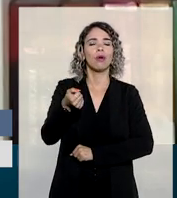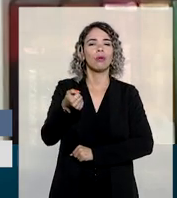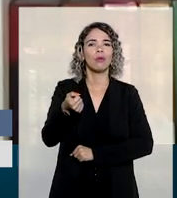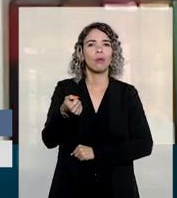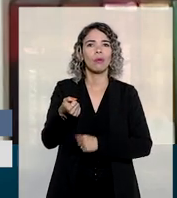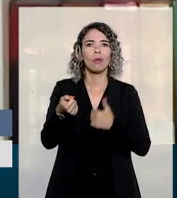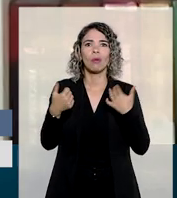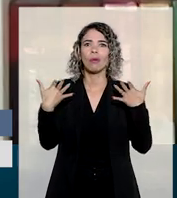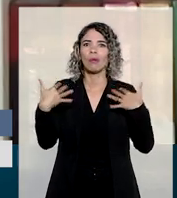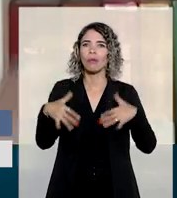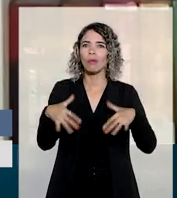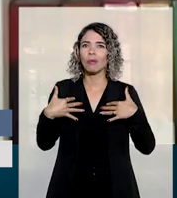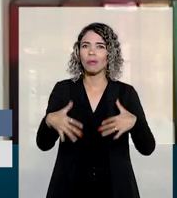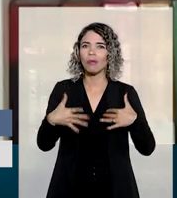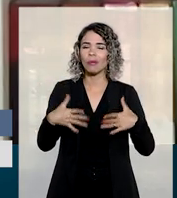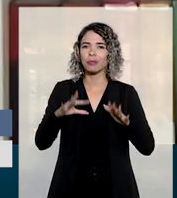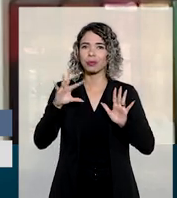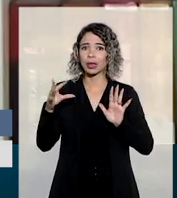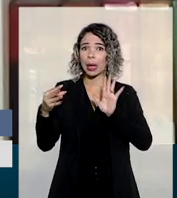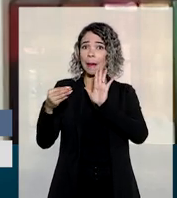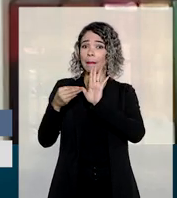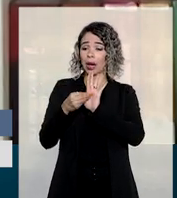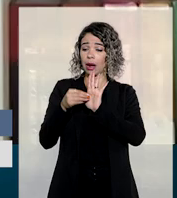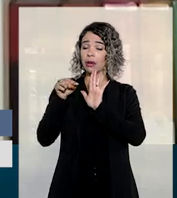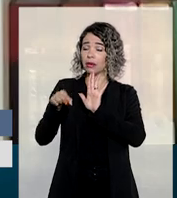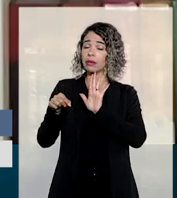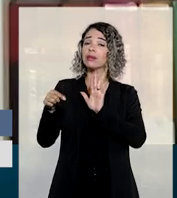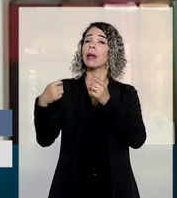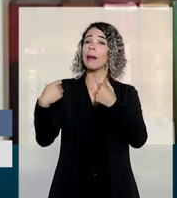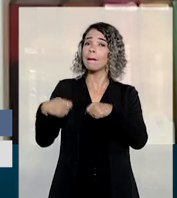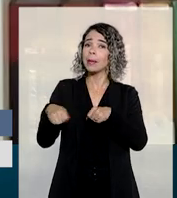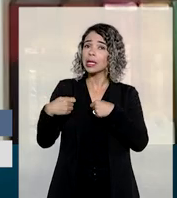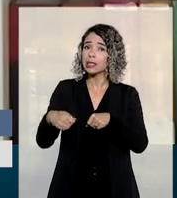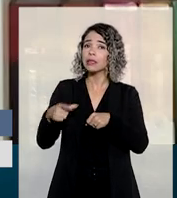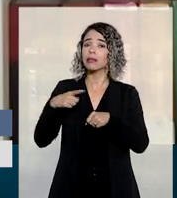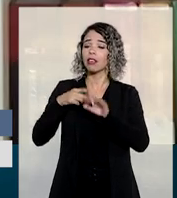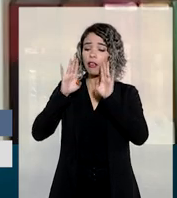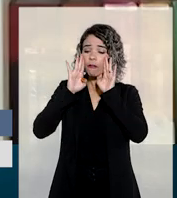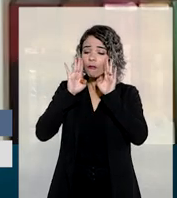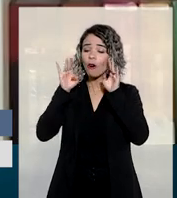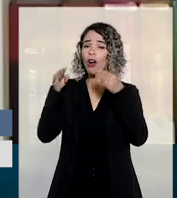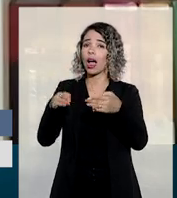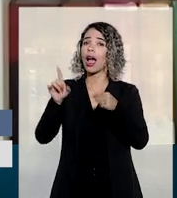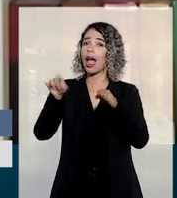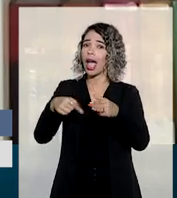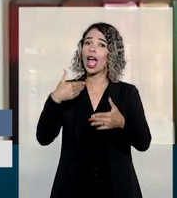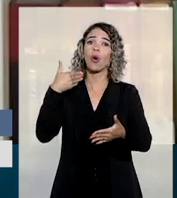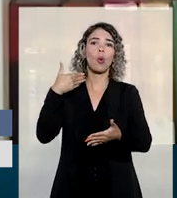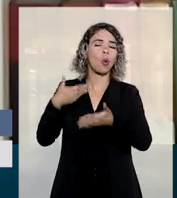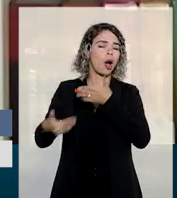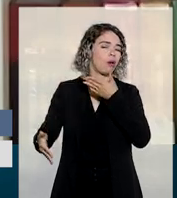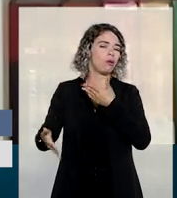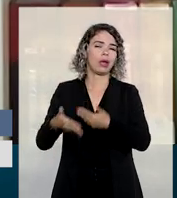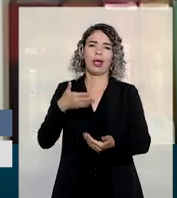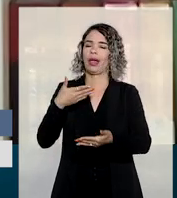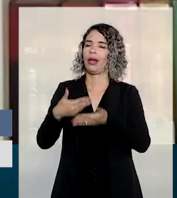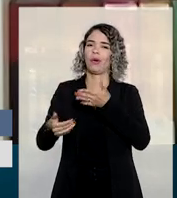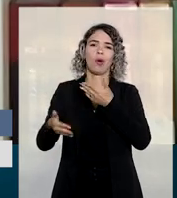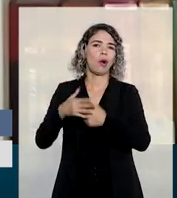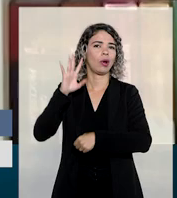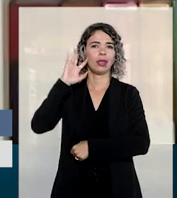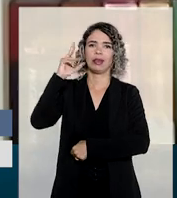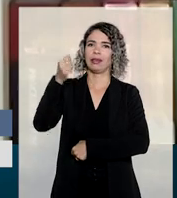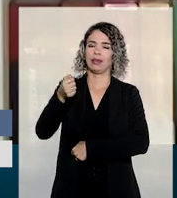né? E dar a essa expressão o alcance que ela merece. Qualquer decisão judicial tem que ser, de